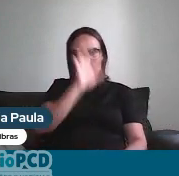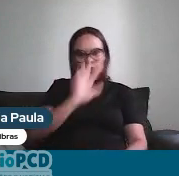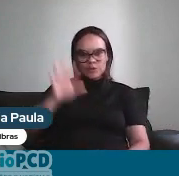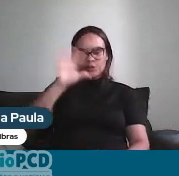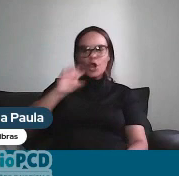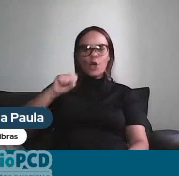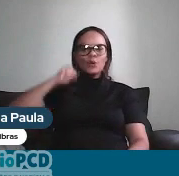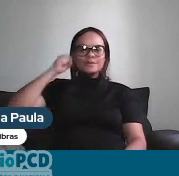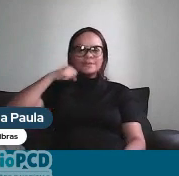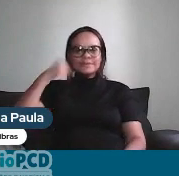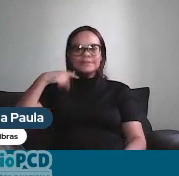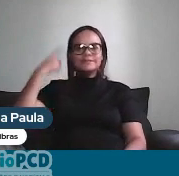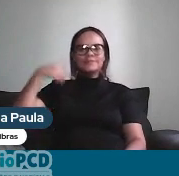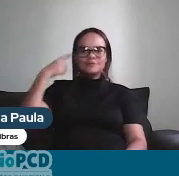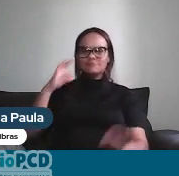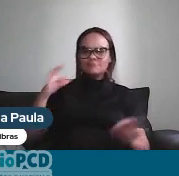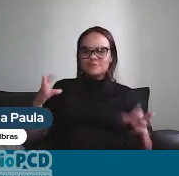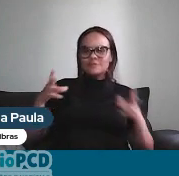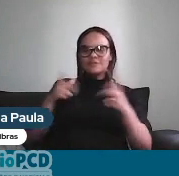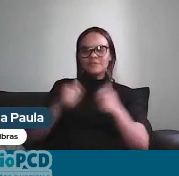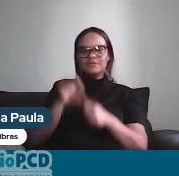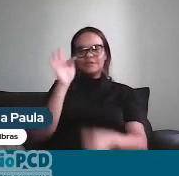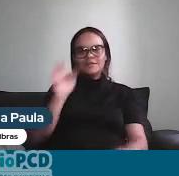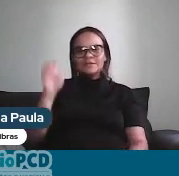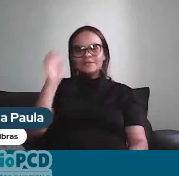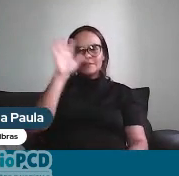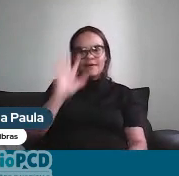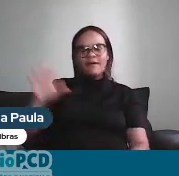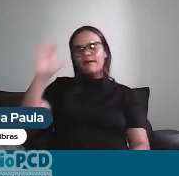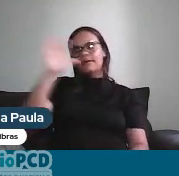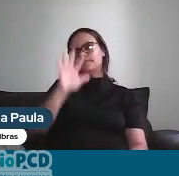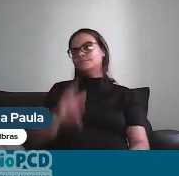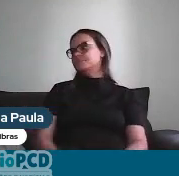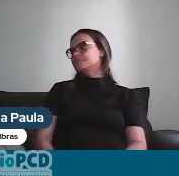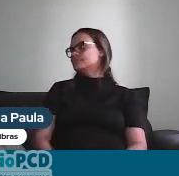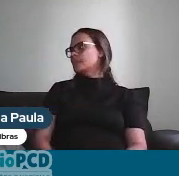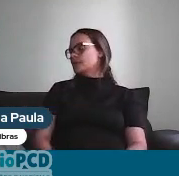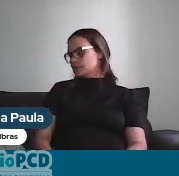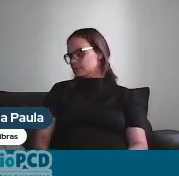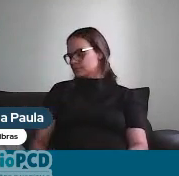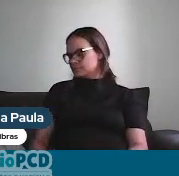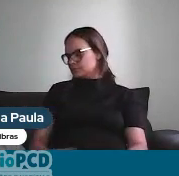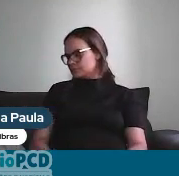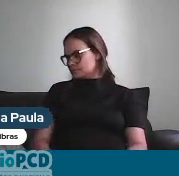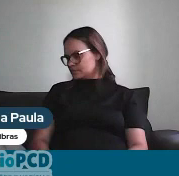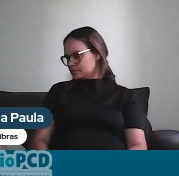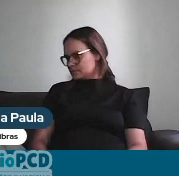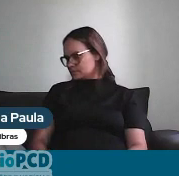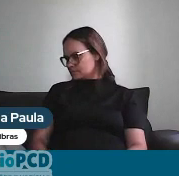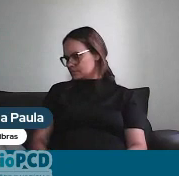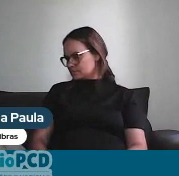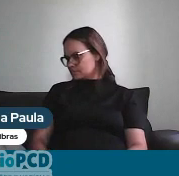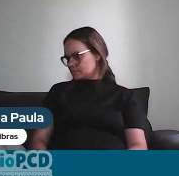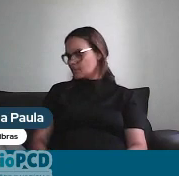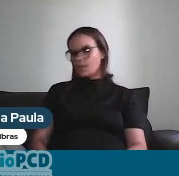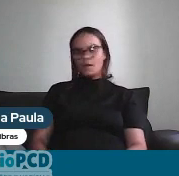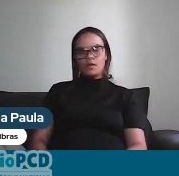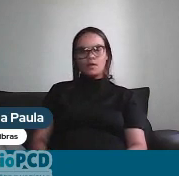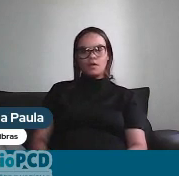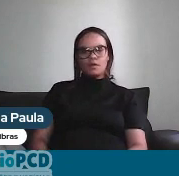senadores, deputados federais, estaduais e dos vereadores e vereadoras. Então, é preciso que haja